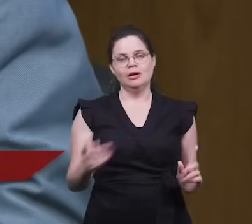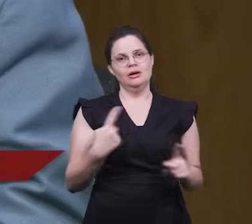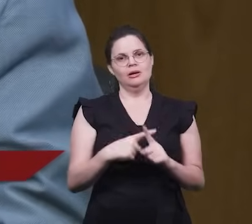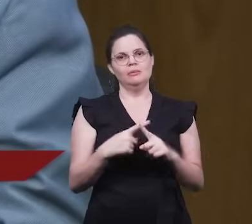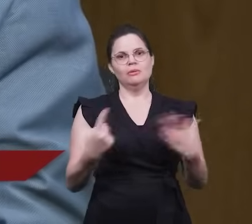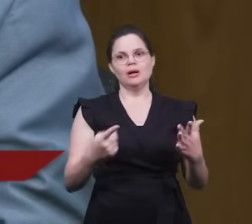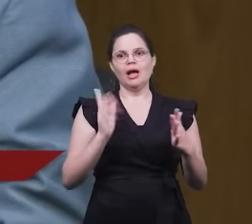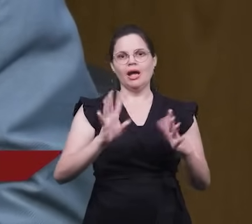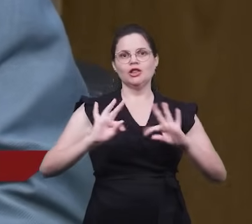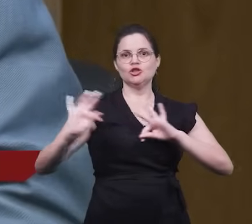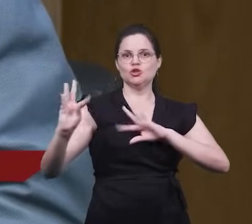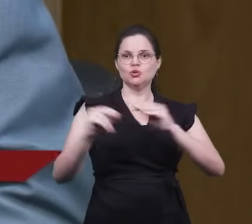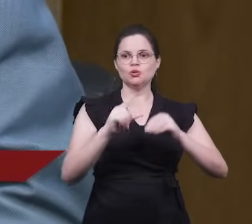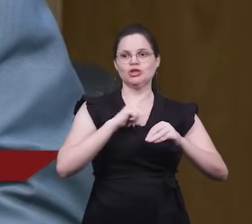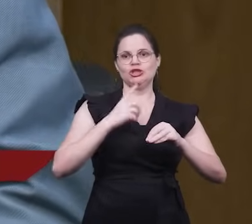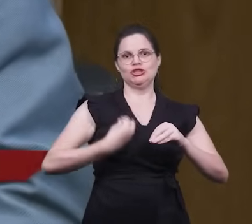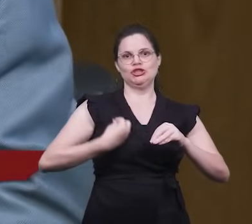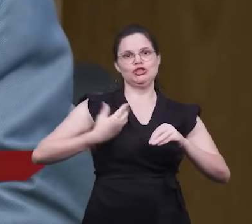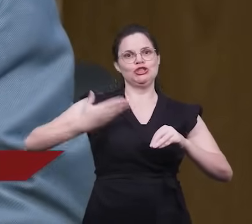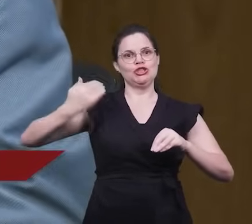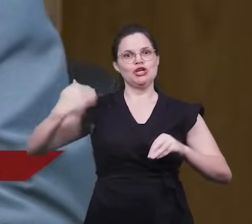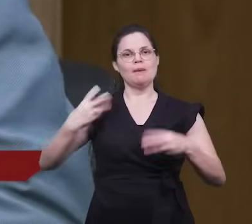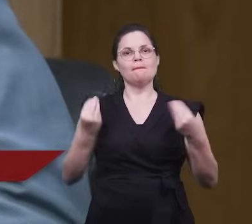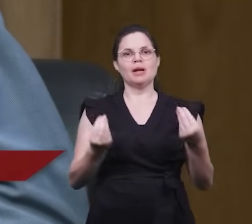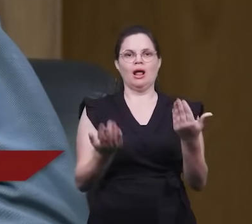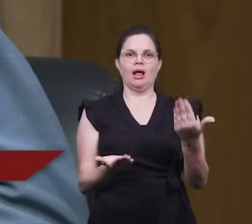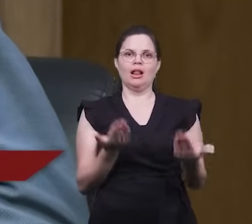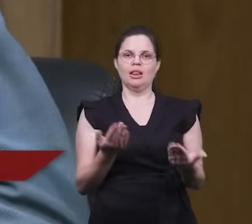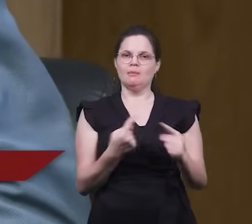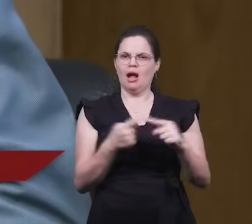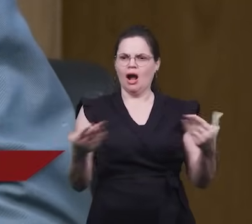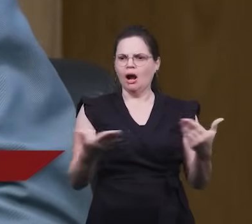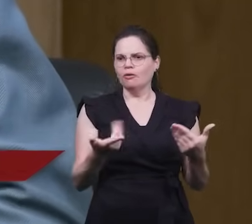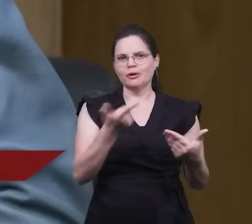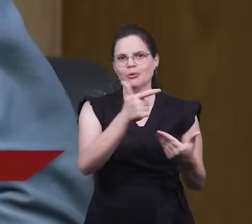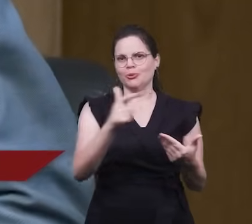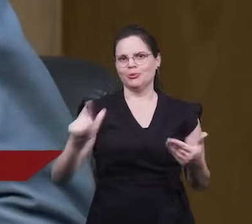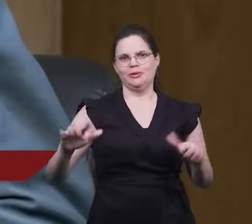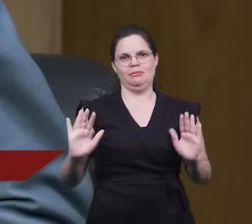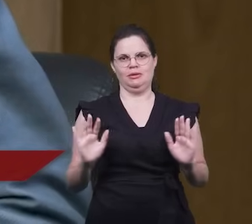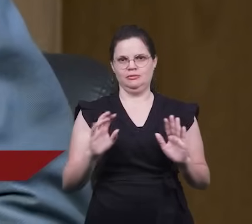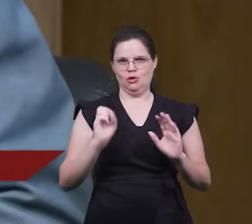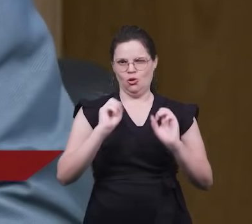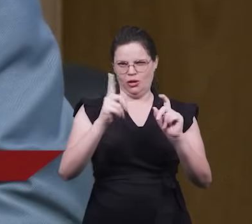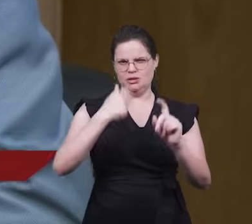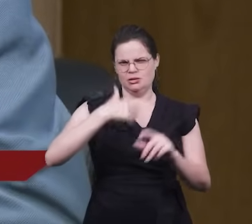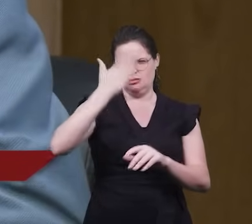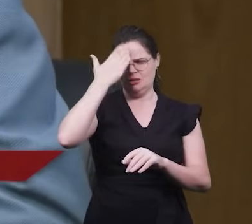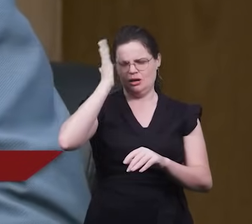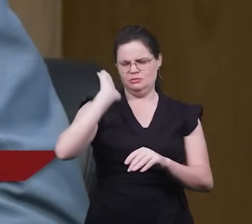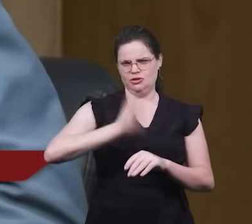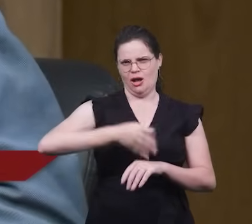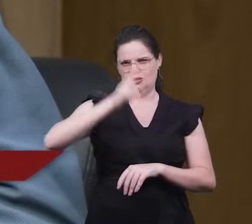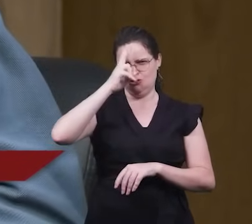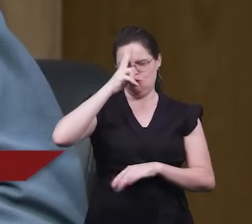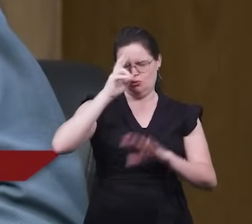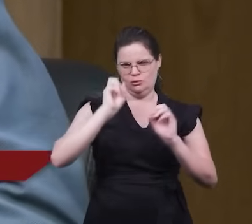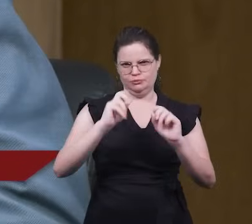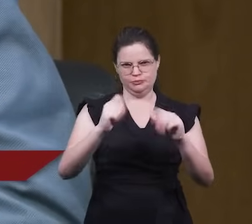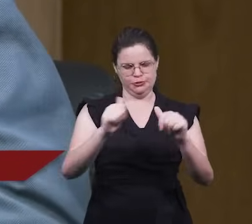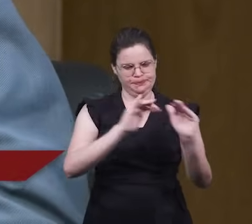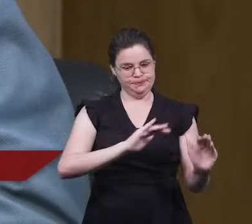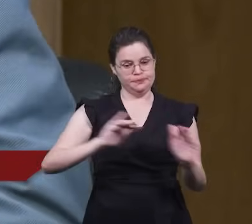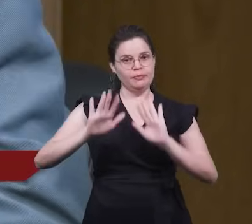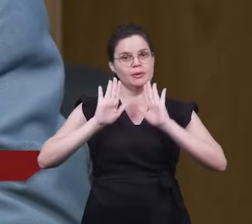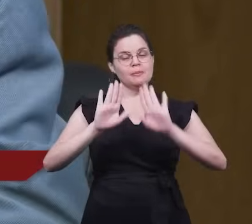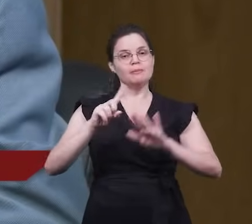parte desse equilíbrio. Todo mundo já conhece essa história, não tem problema nenhum. Mas para nós, o